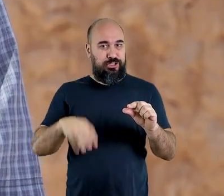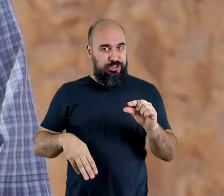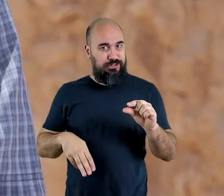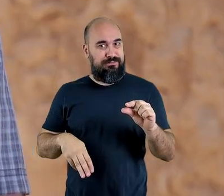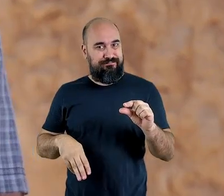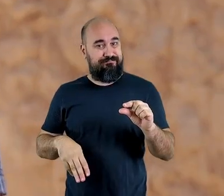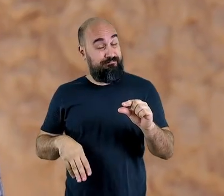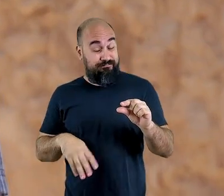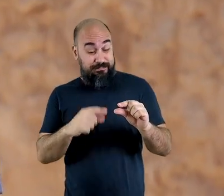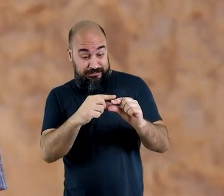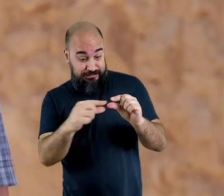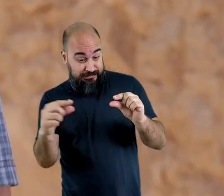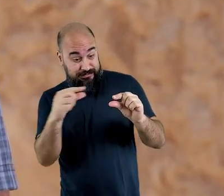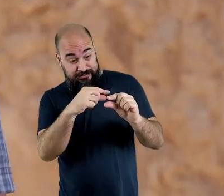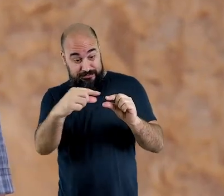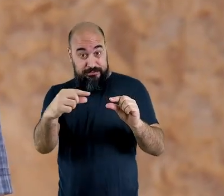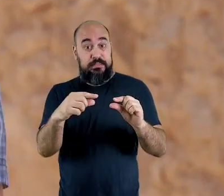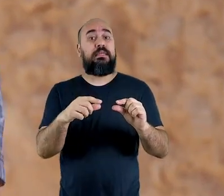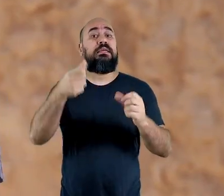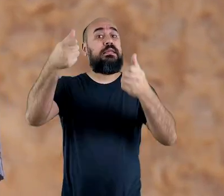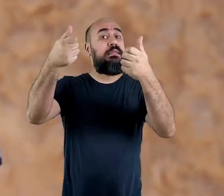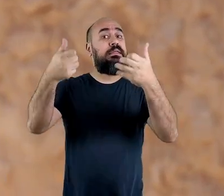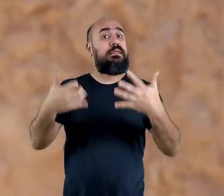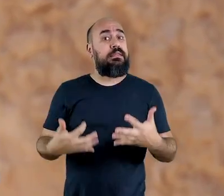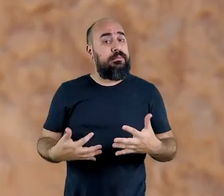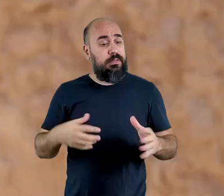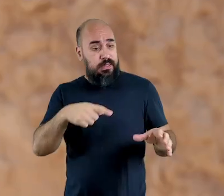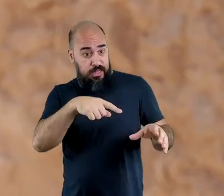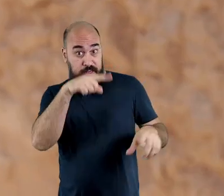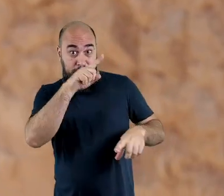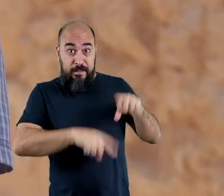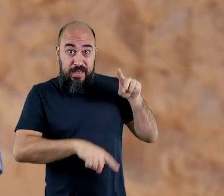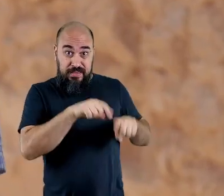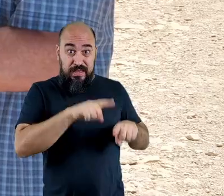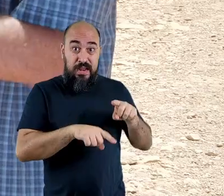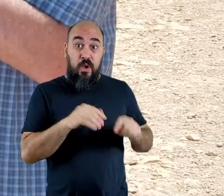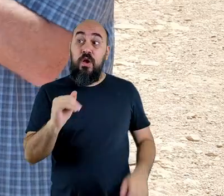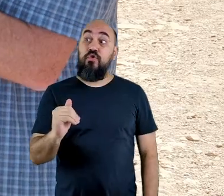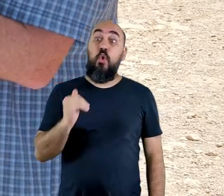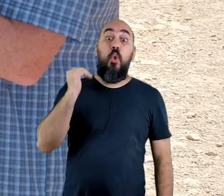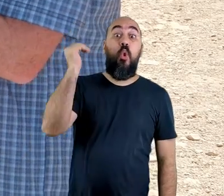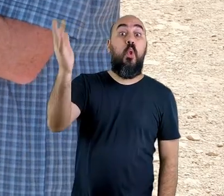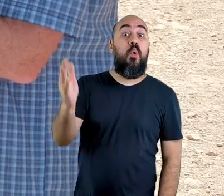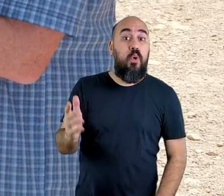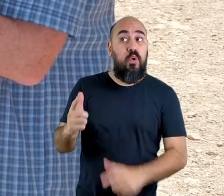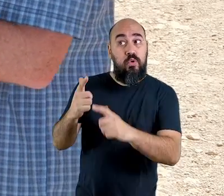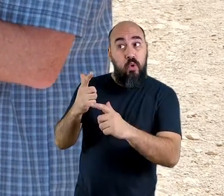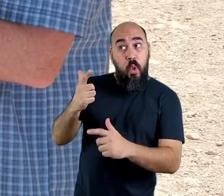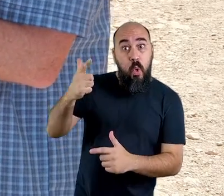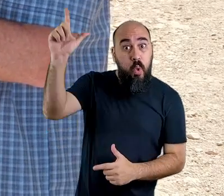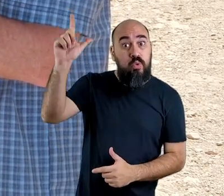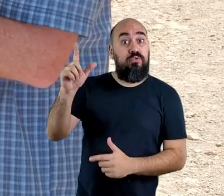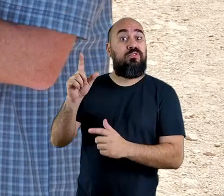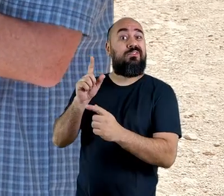E algumas dessas inscrições estão nos dizendo que esta mercadoria foi enviada a